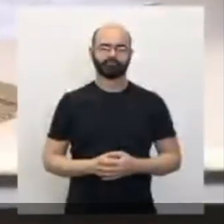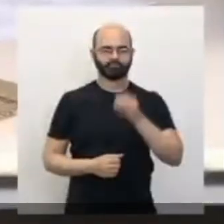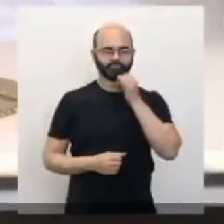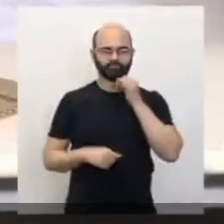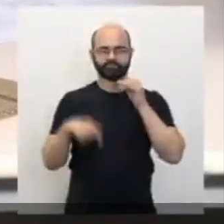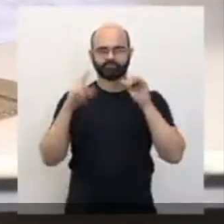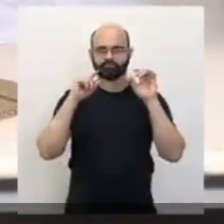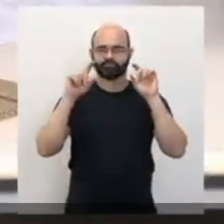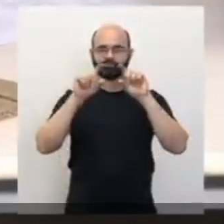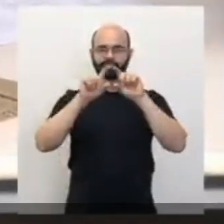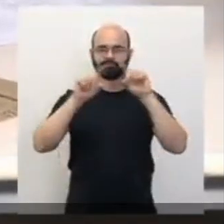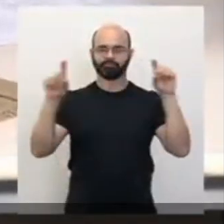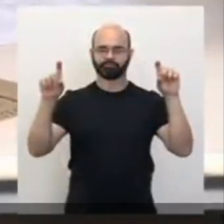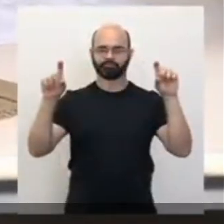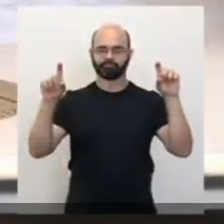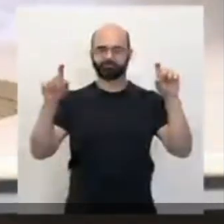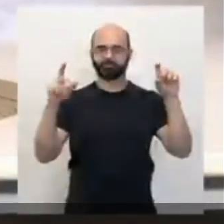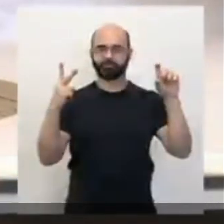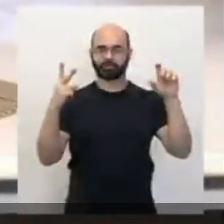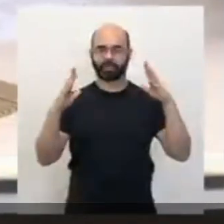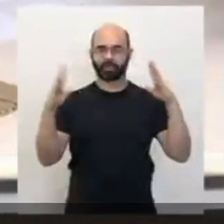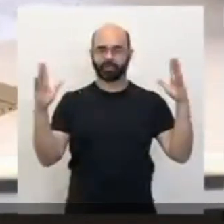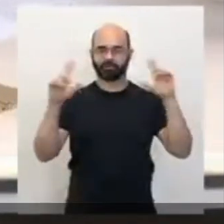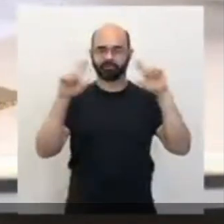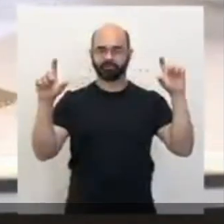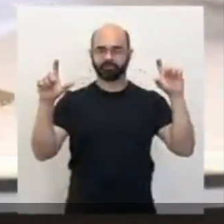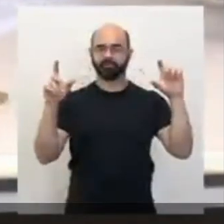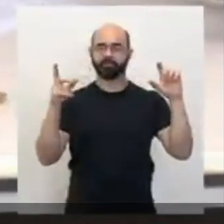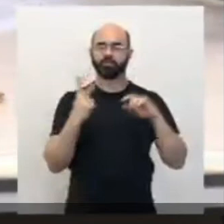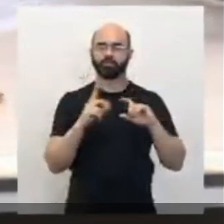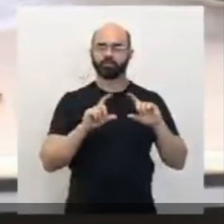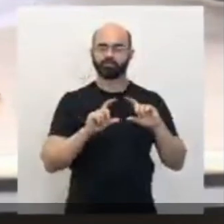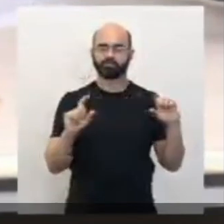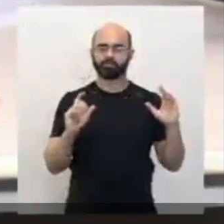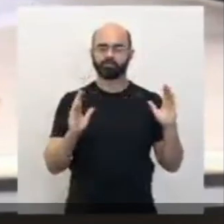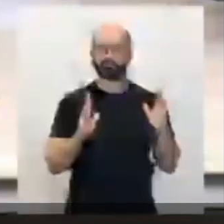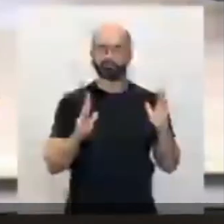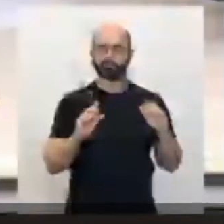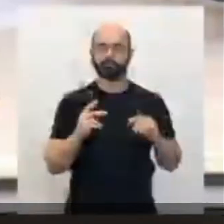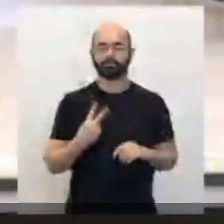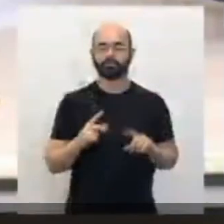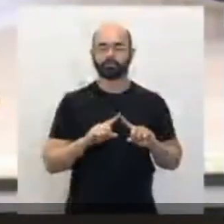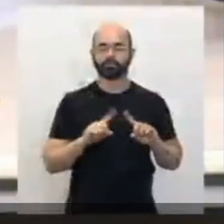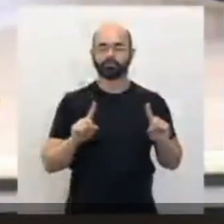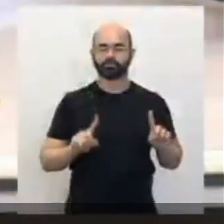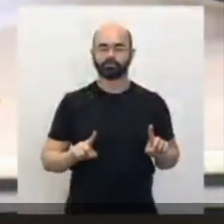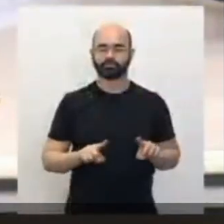retângulos grandes, dois retângulos aqui menores, né? Dois quadrados e